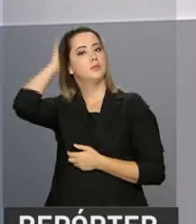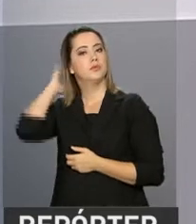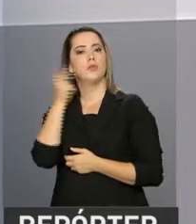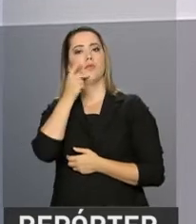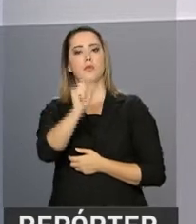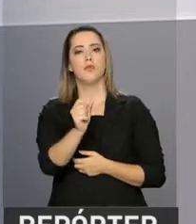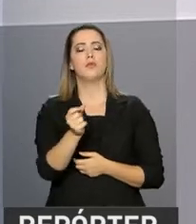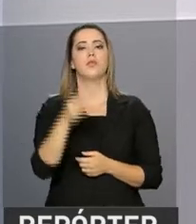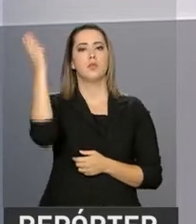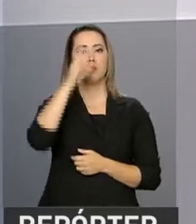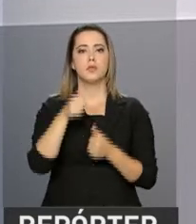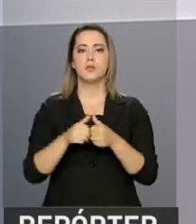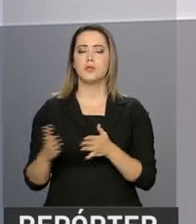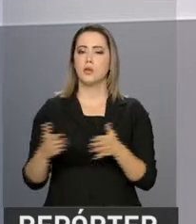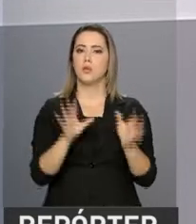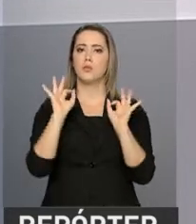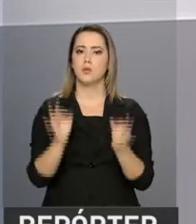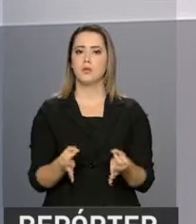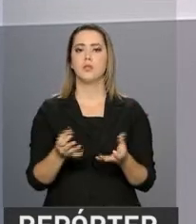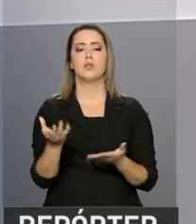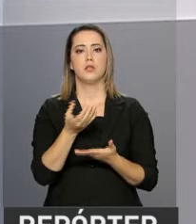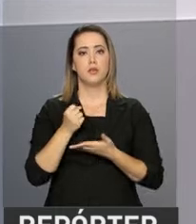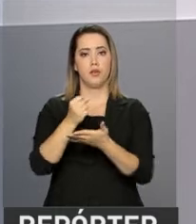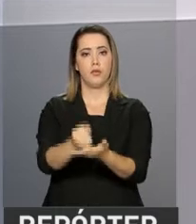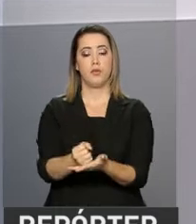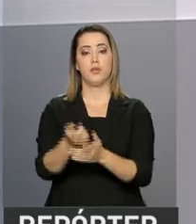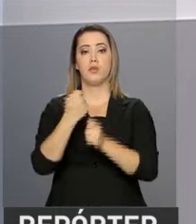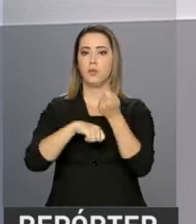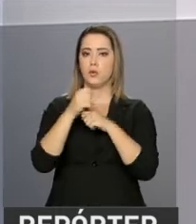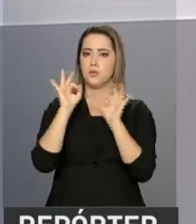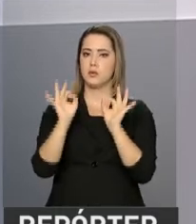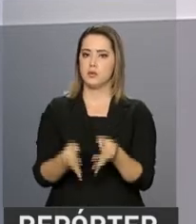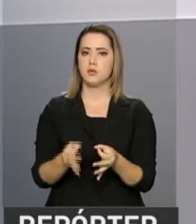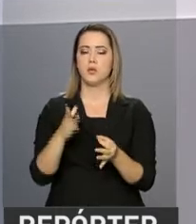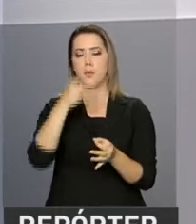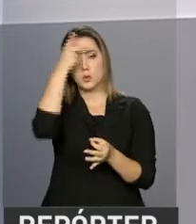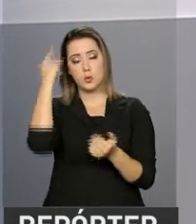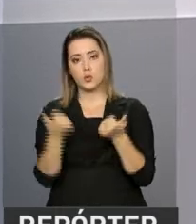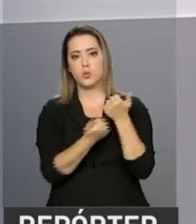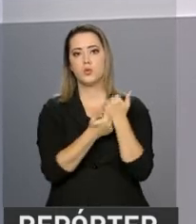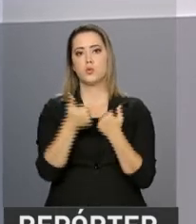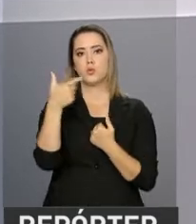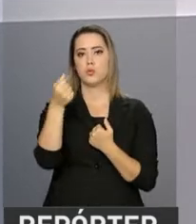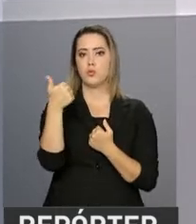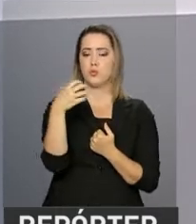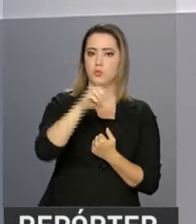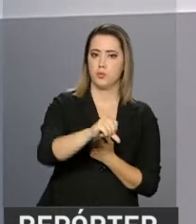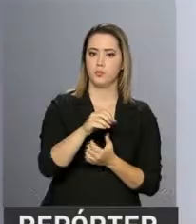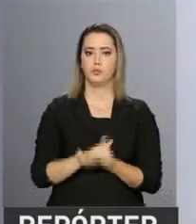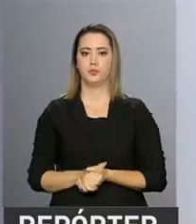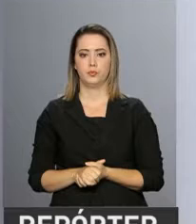que o Brasil está no rumo certo e que pretende entregar um país estabilizado economicamente para quem o substituir em